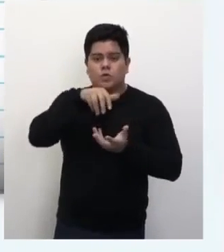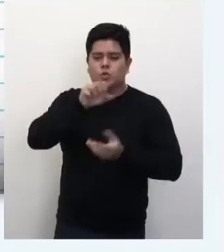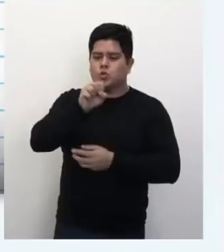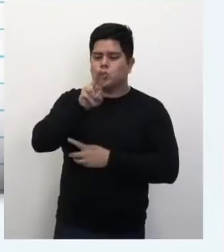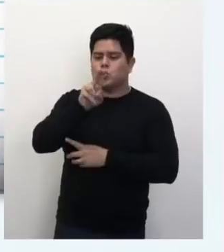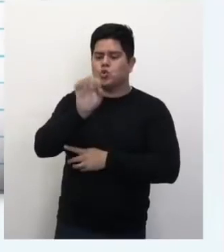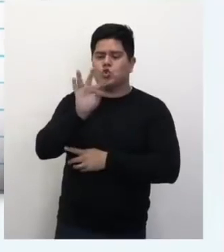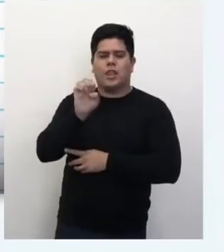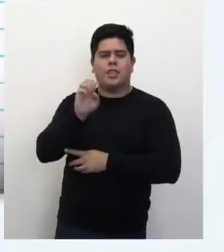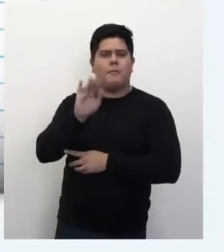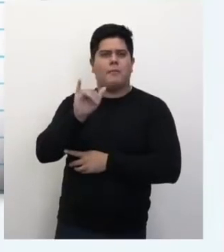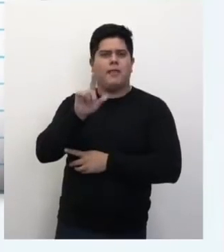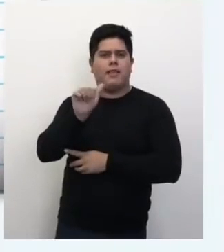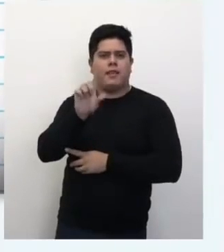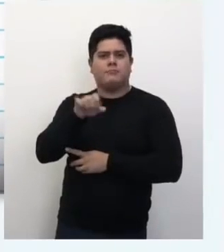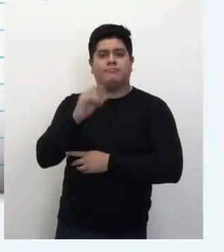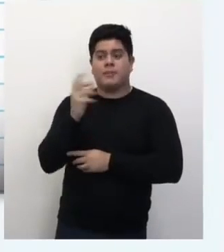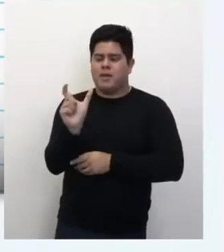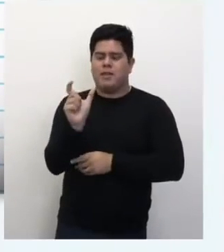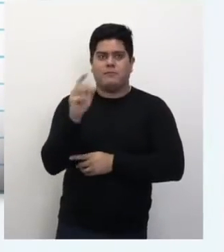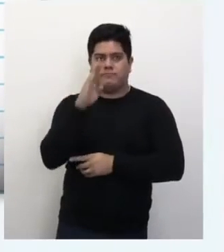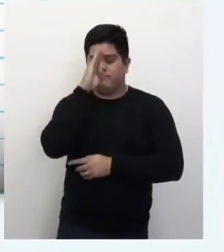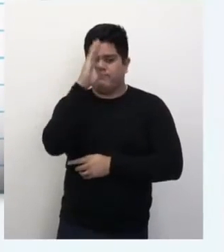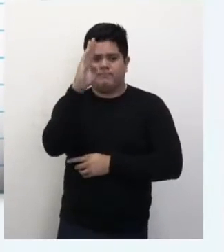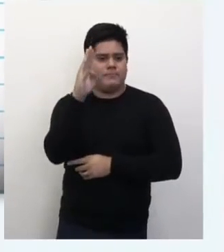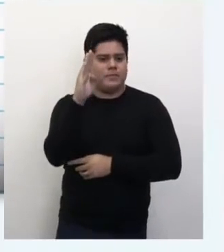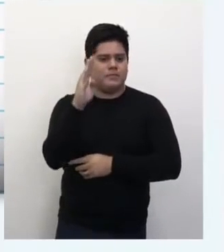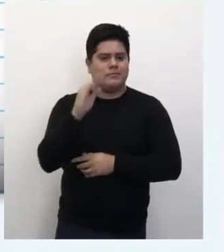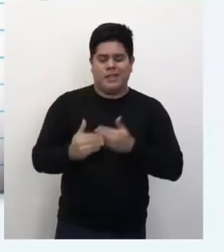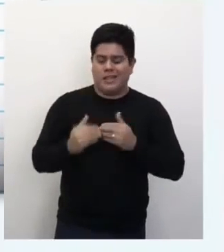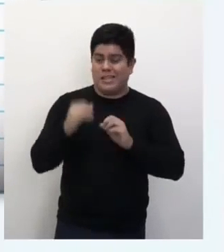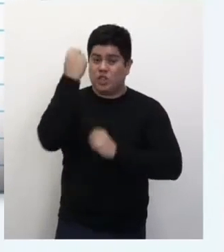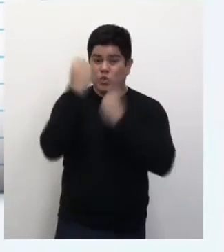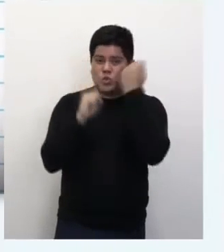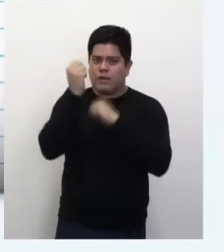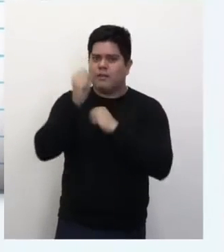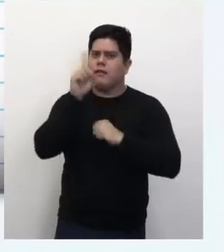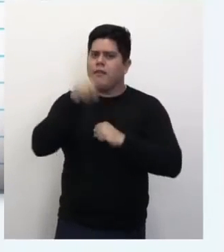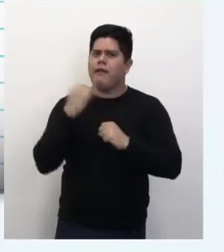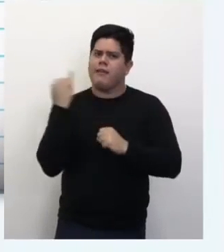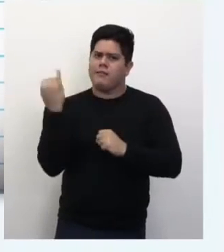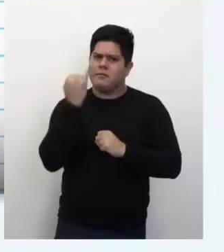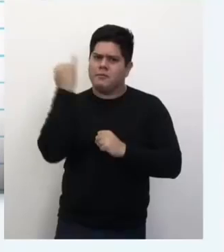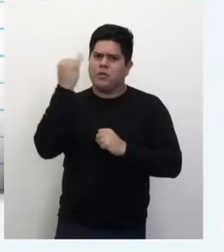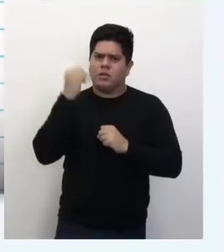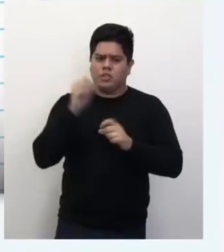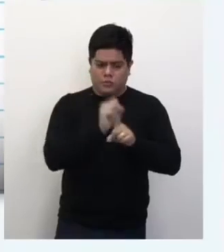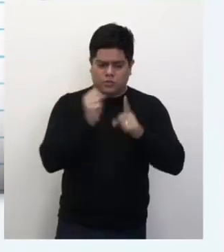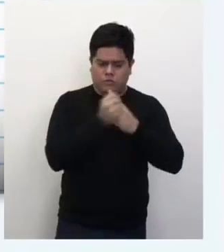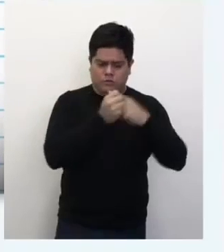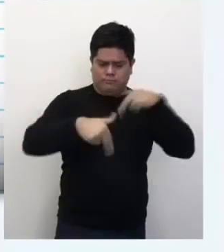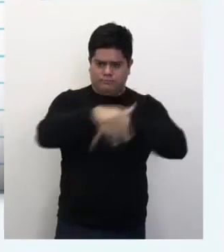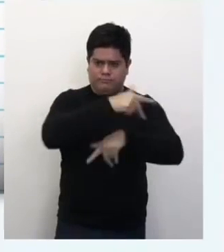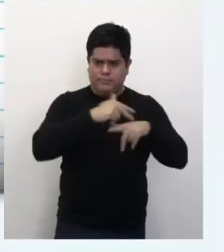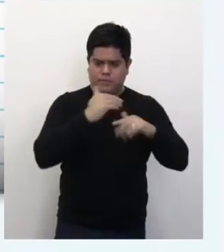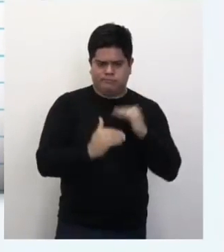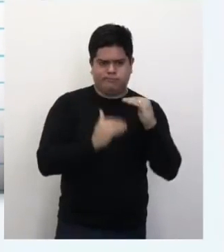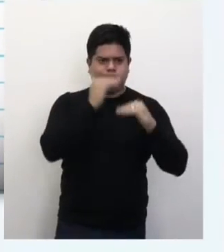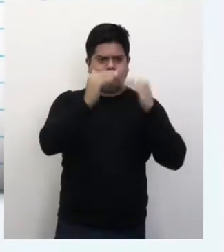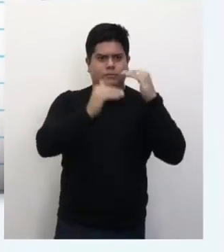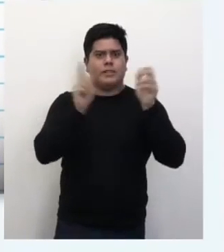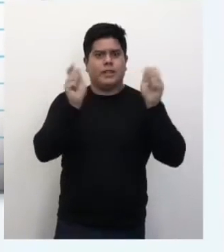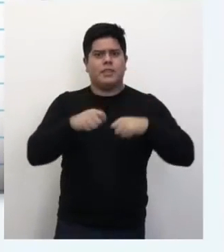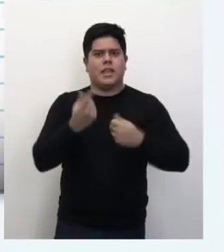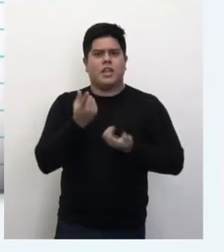também no setor industrial. A industrialização é um processo de enorme importância para o desenvolvimento de uma sociedade, pois gera crescimento